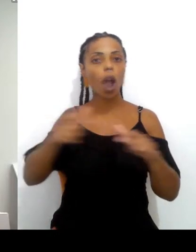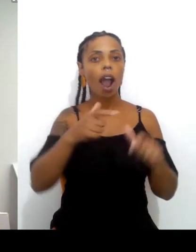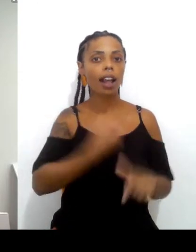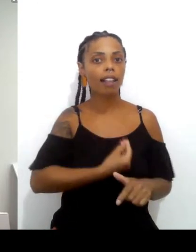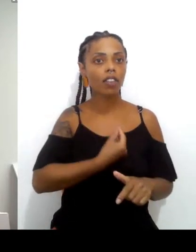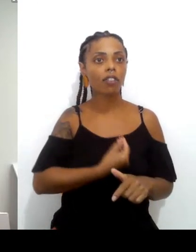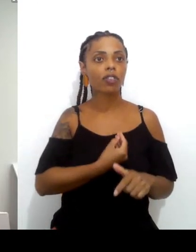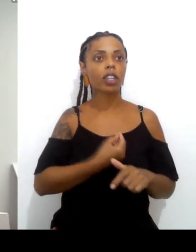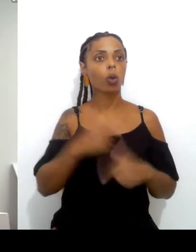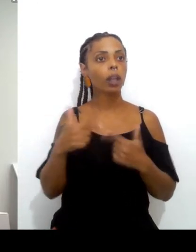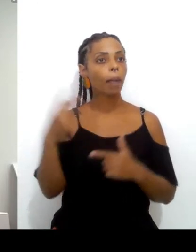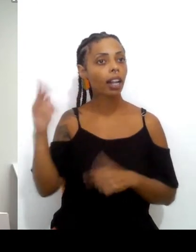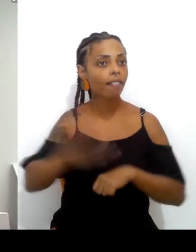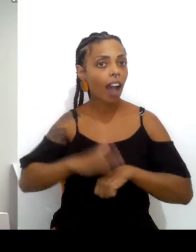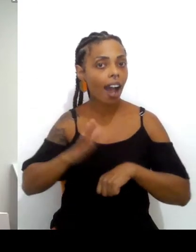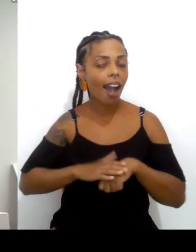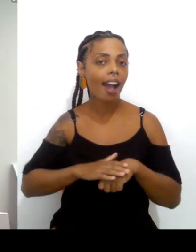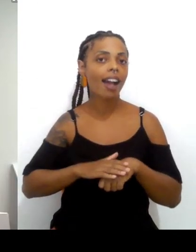produziam